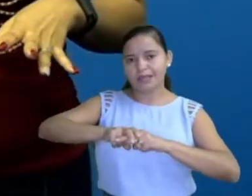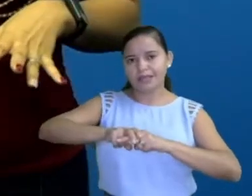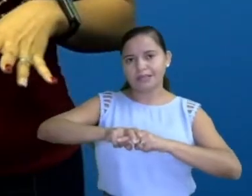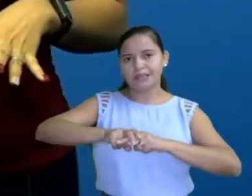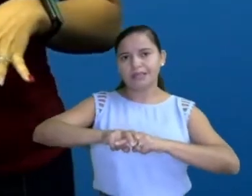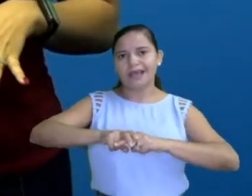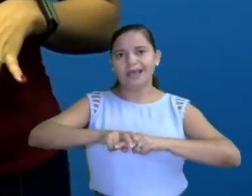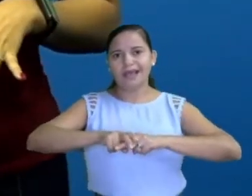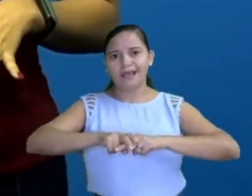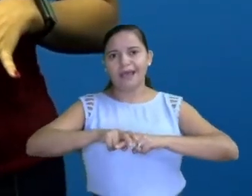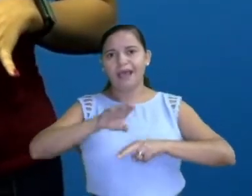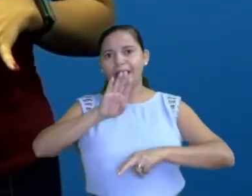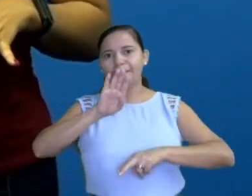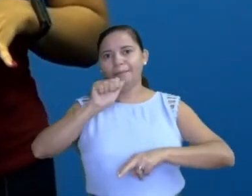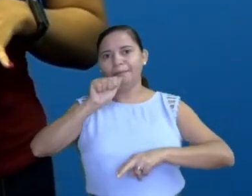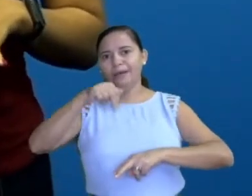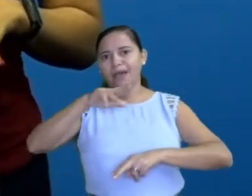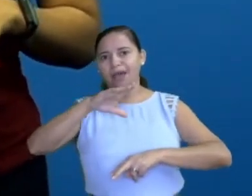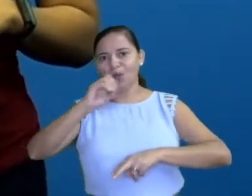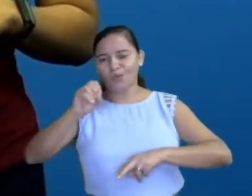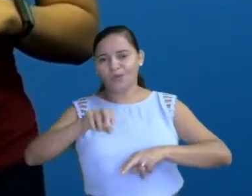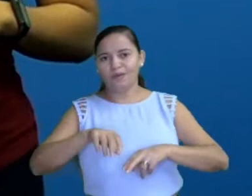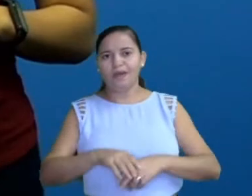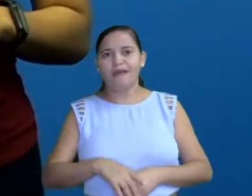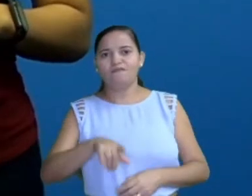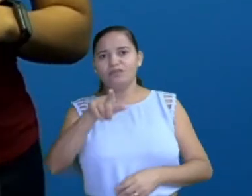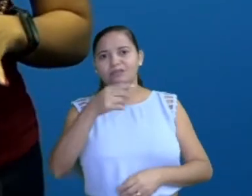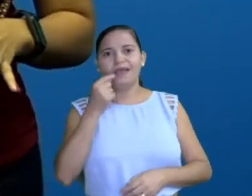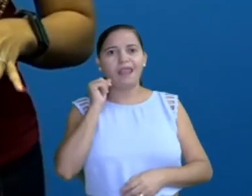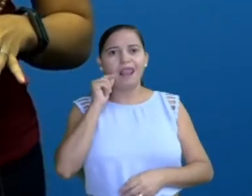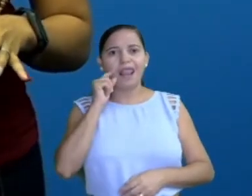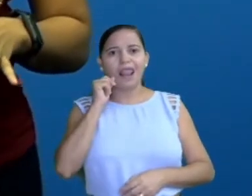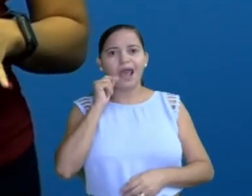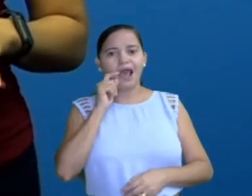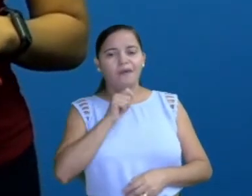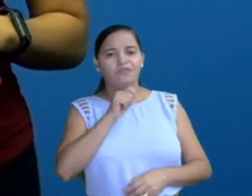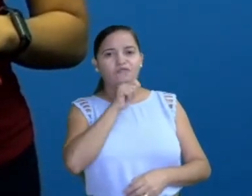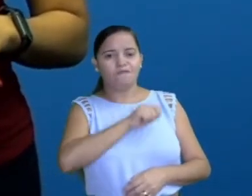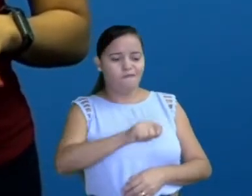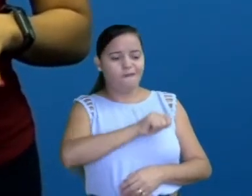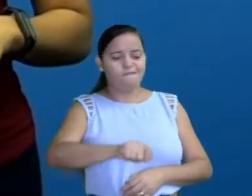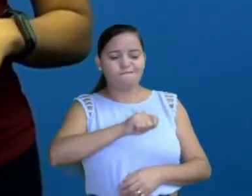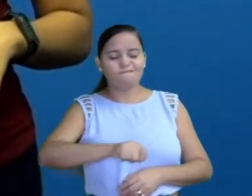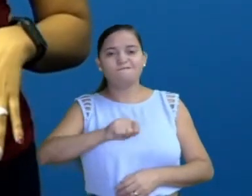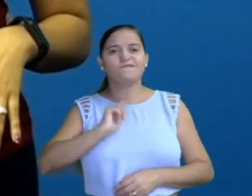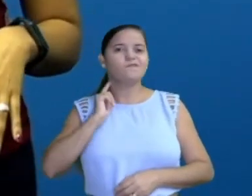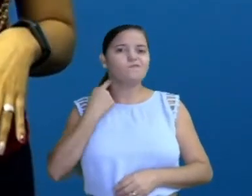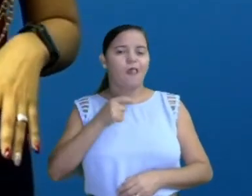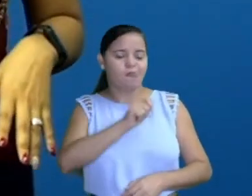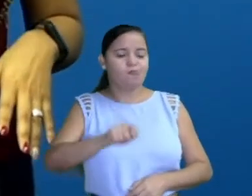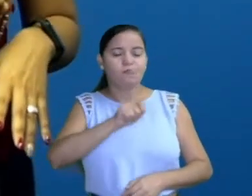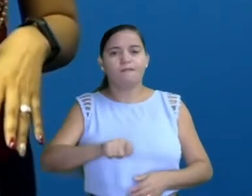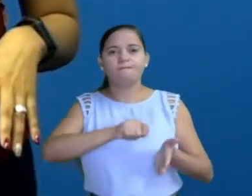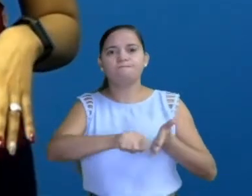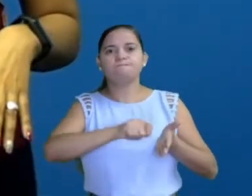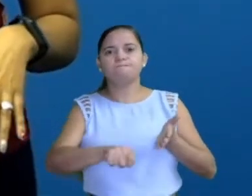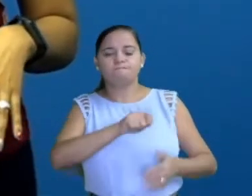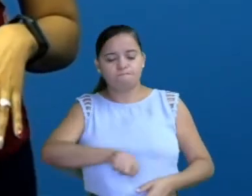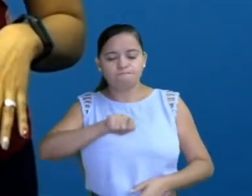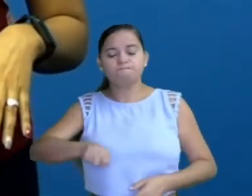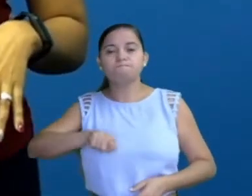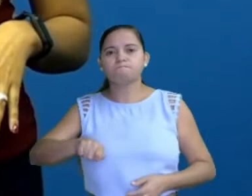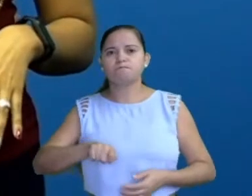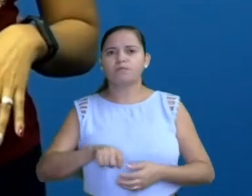ele, não faça isso. Não faça. Você está destruindo o seu patrimônio. Você está jogando fora o dinheiro que